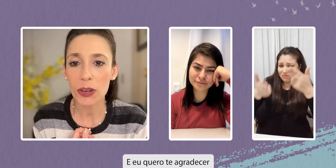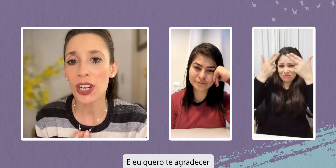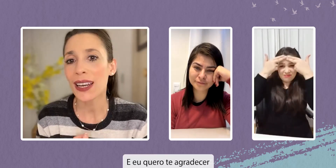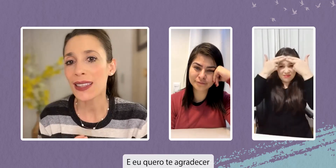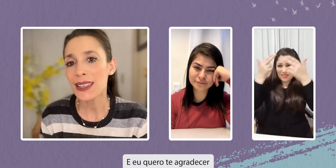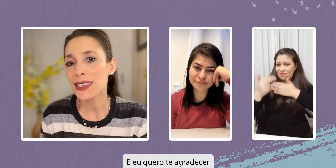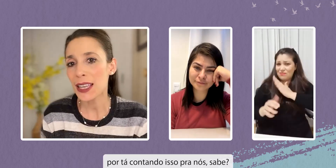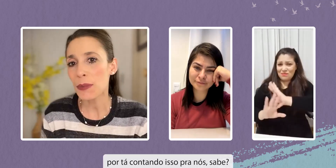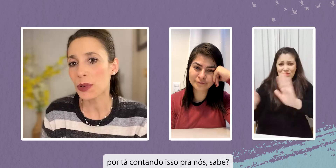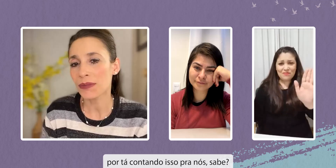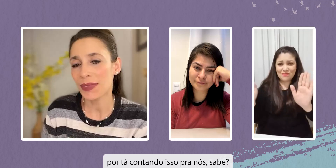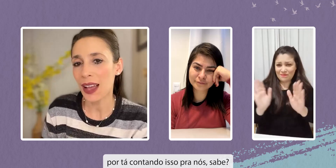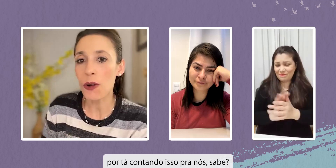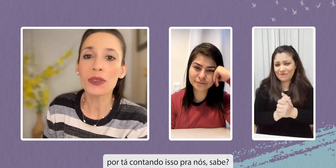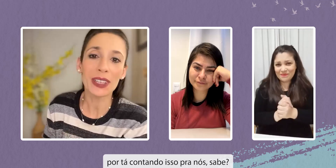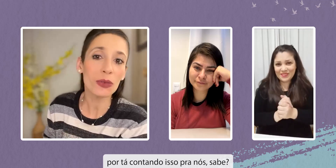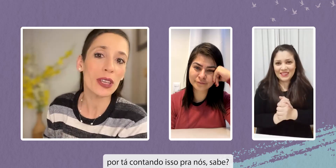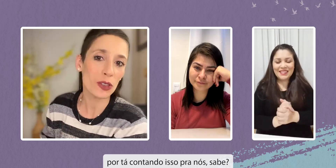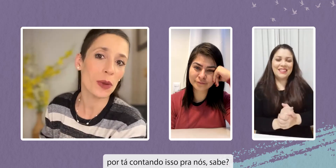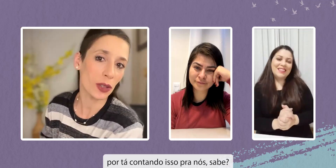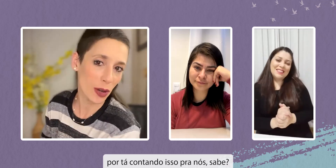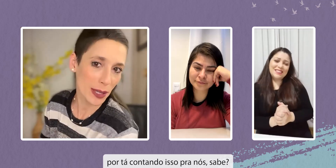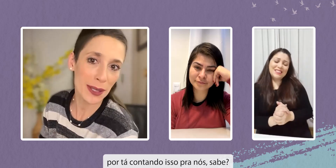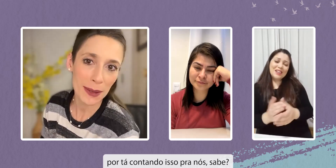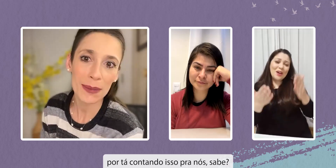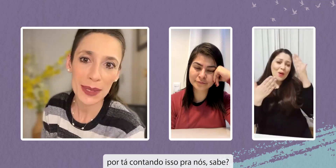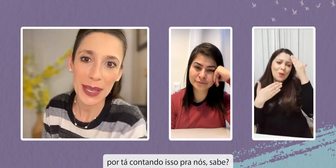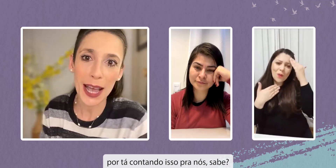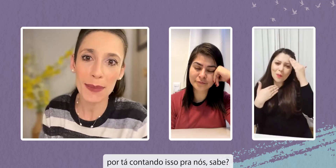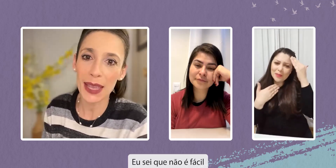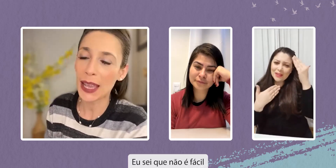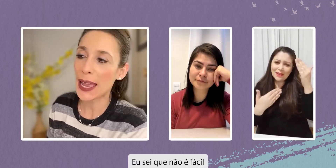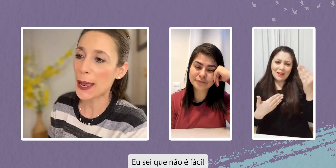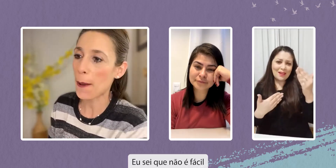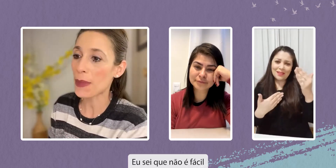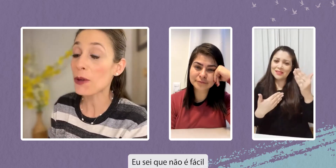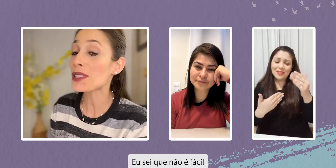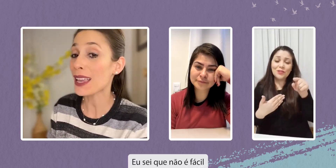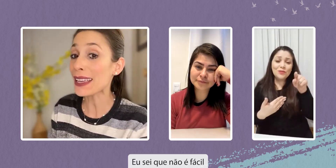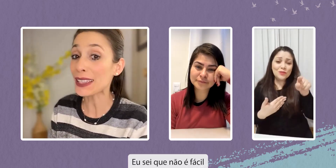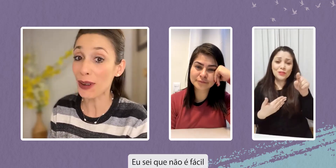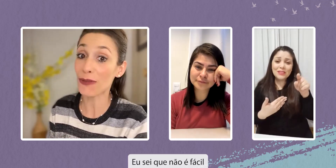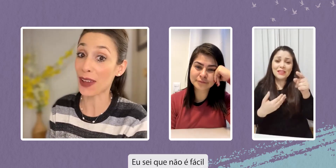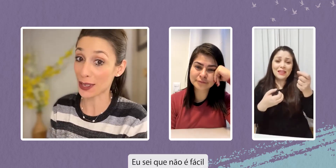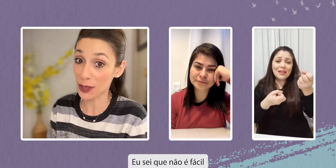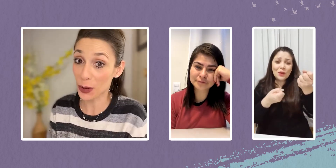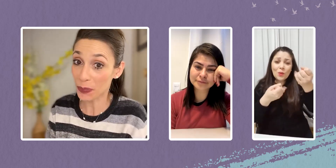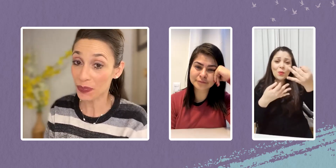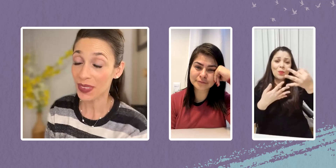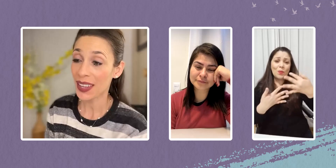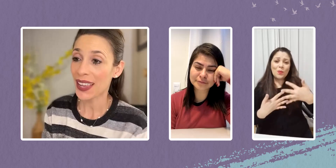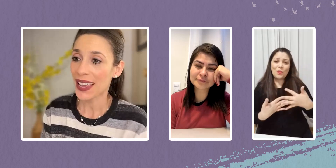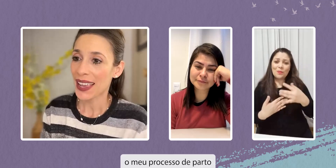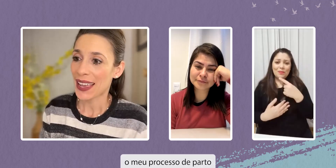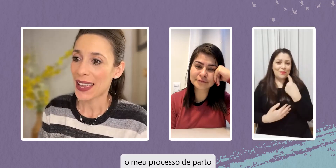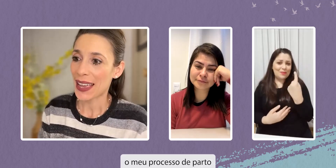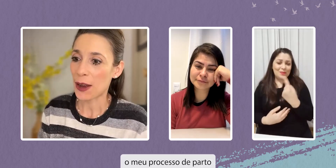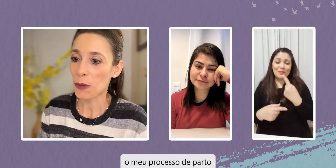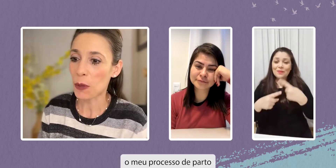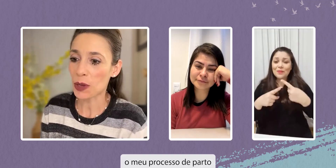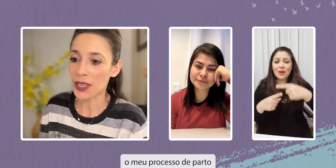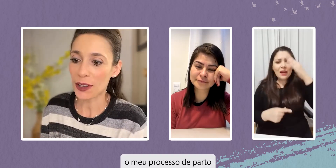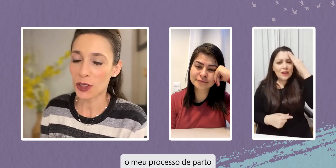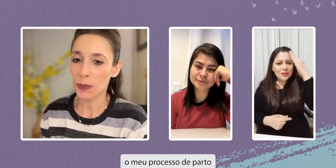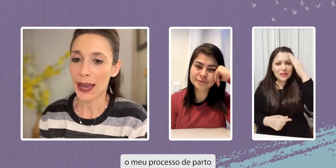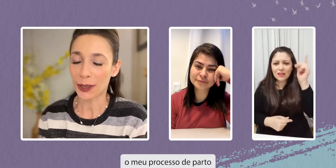Eu quero te agradecer por estar contando isso para nós, sabe? Eu sei que não é fácil. O